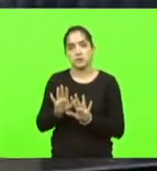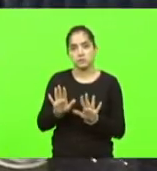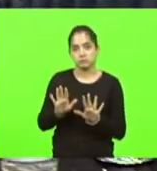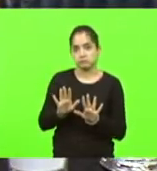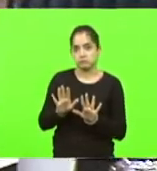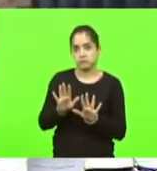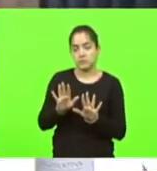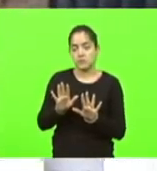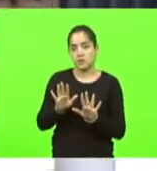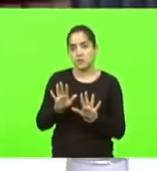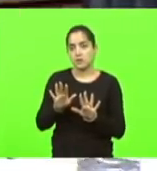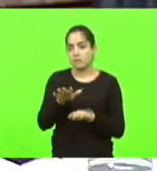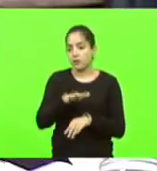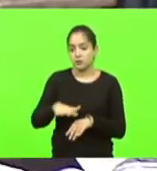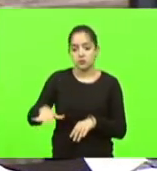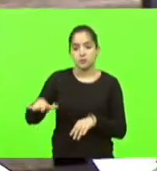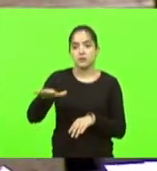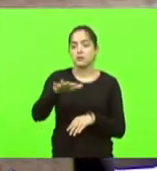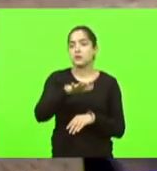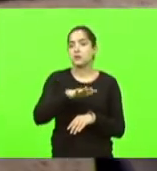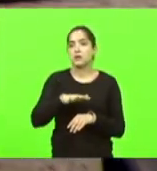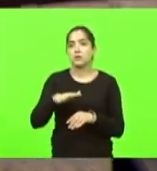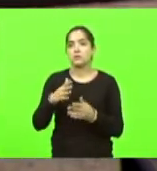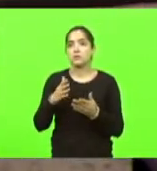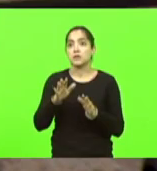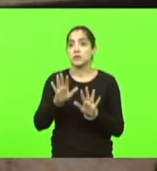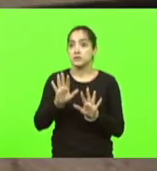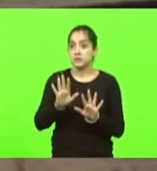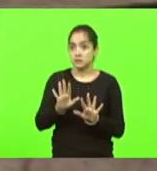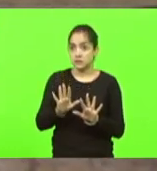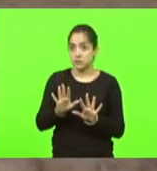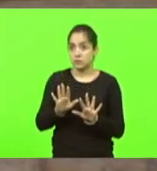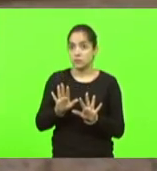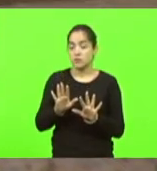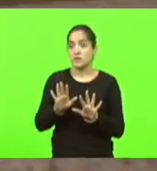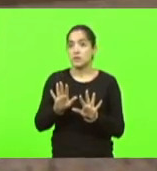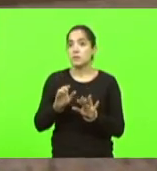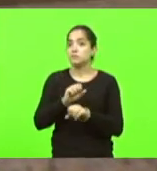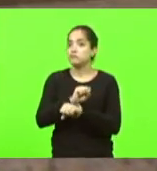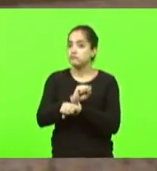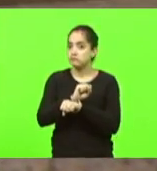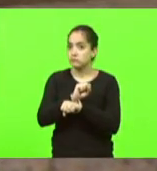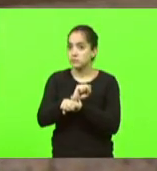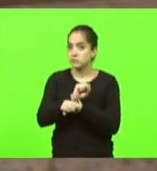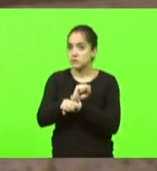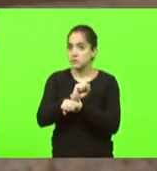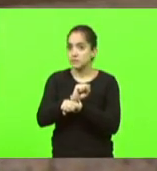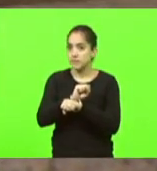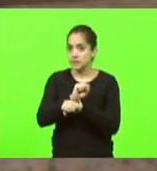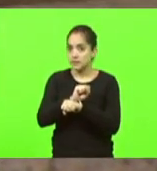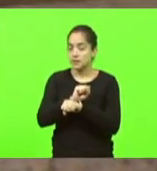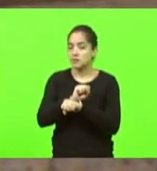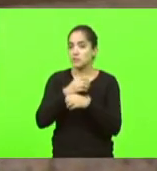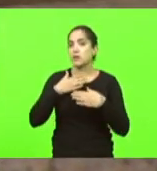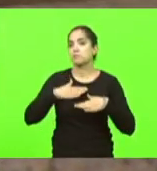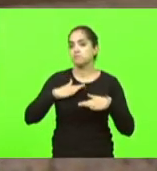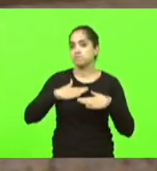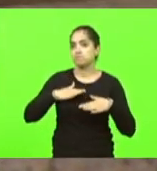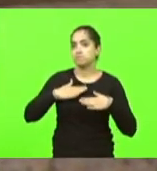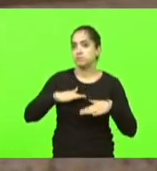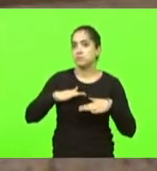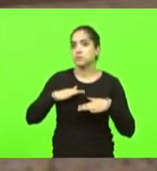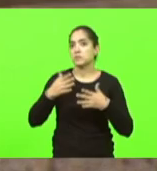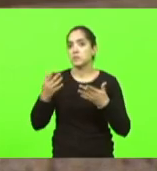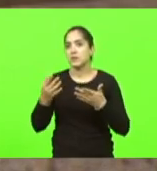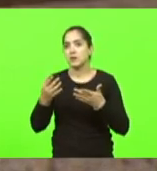falo isso de forma generalizada Não especificamente Então eu acho que tem que esperar um pouquinho e se acalmar ao invés de ficar